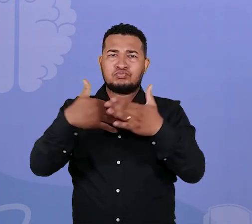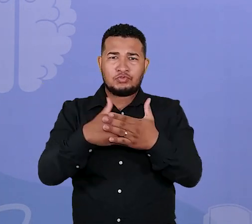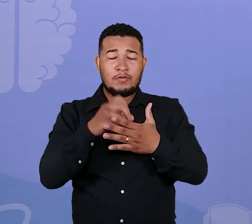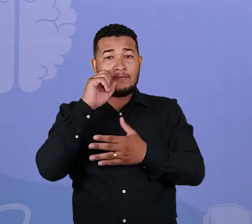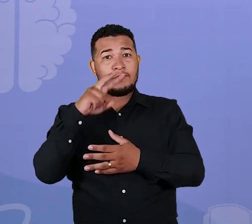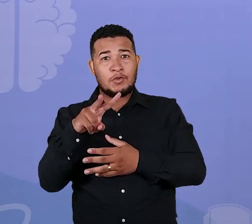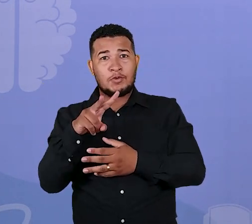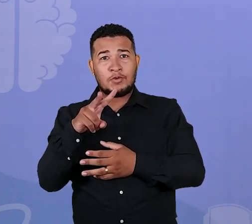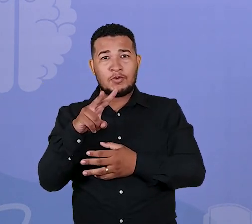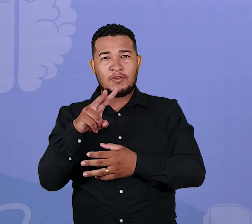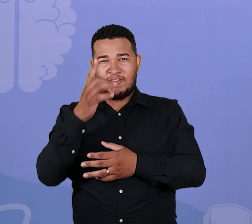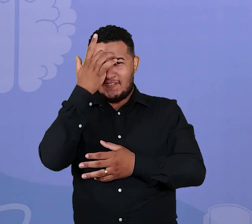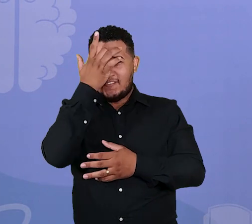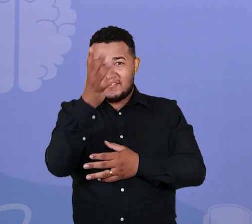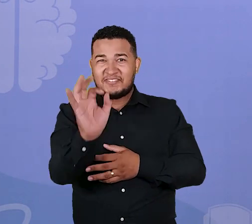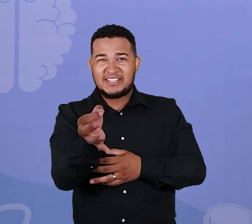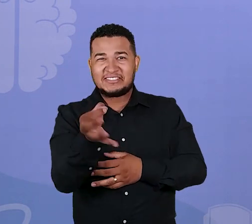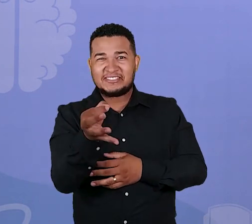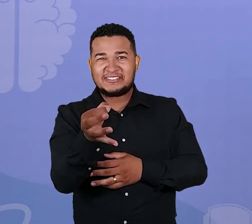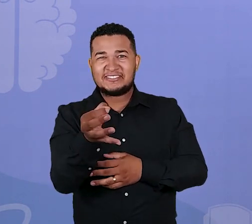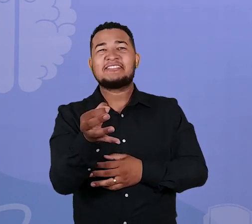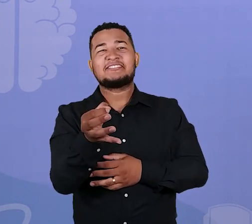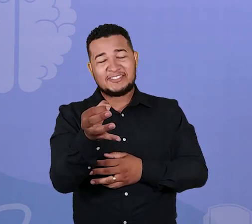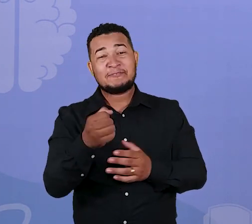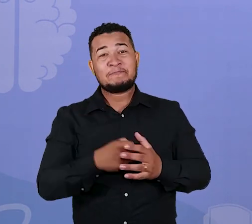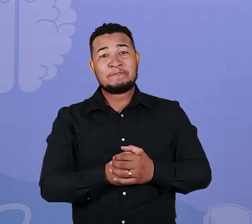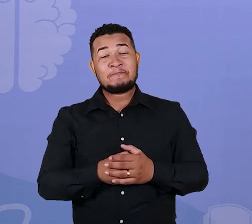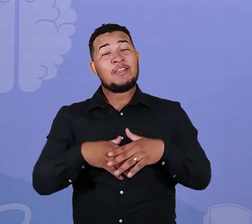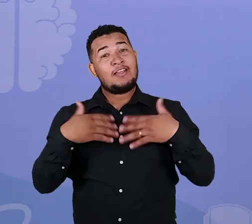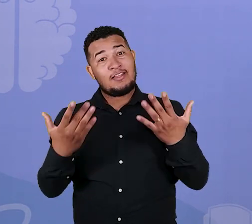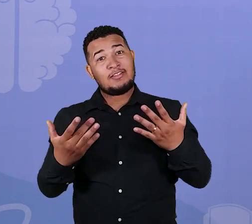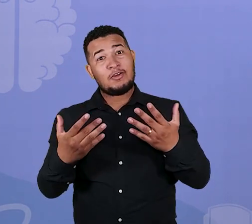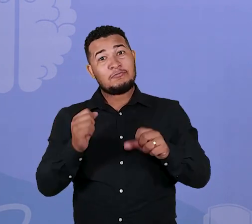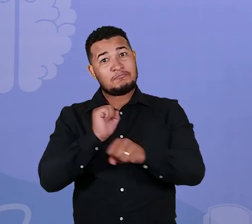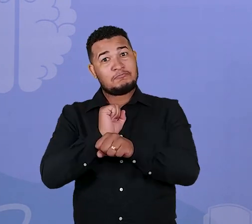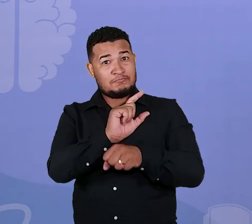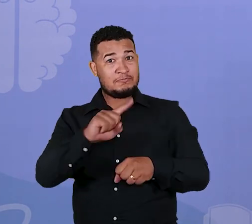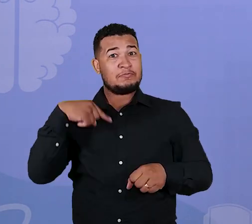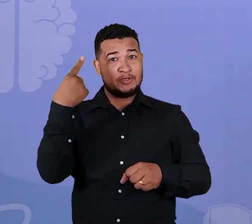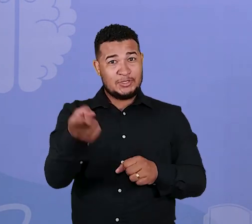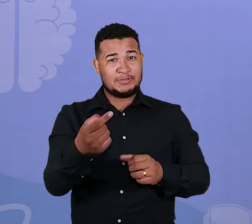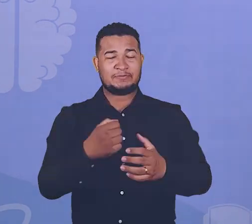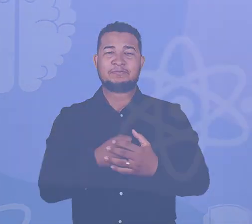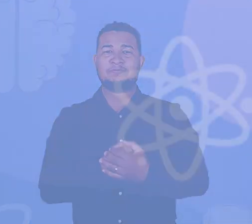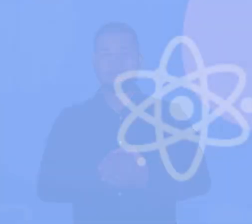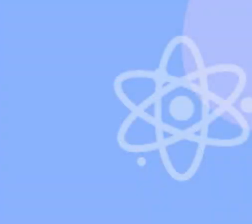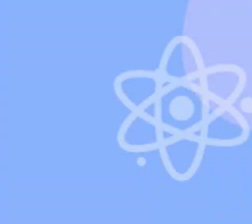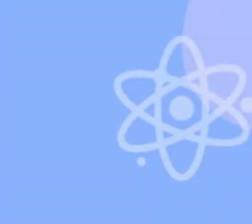tudo isso que nós vimos, é fácil ou não é? Então, vamos para a próxima.